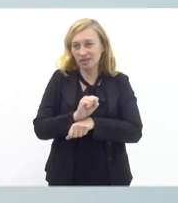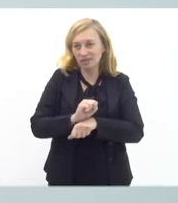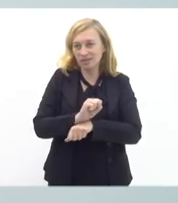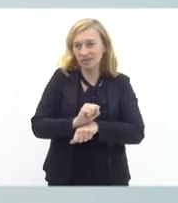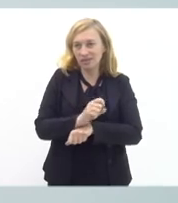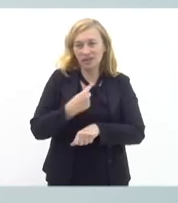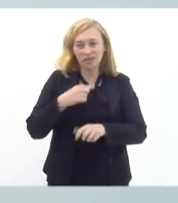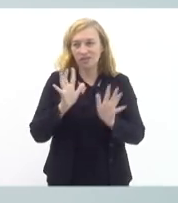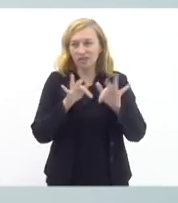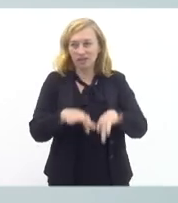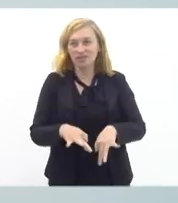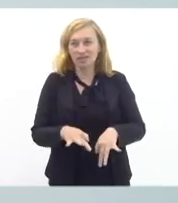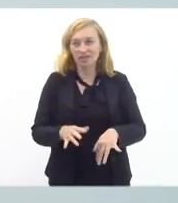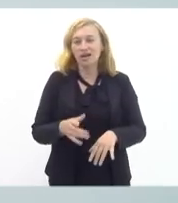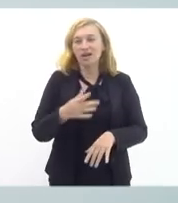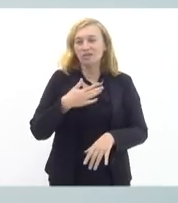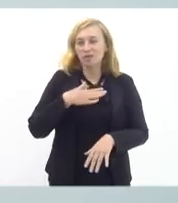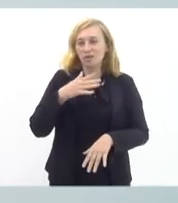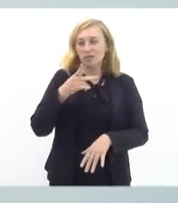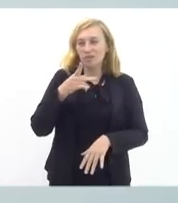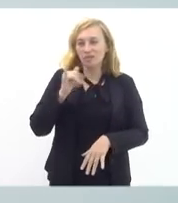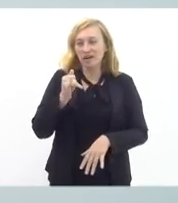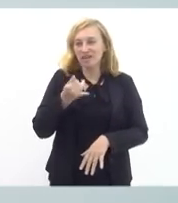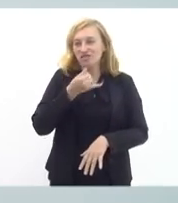do meu pai, ele falava que você não concluiu veterinária.